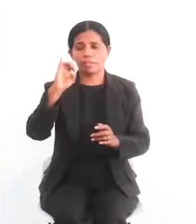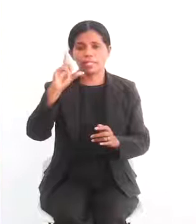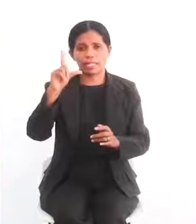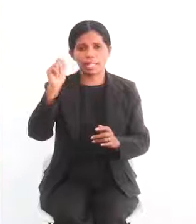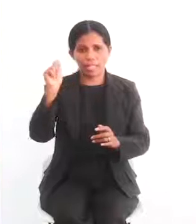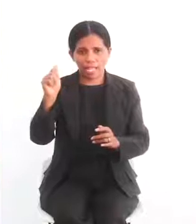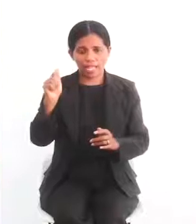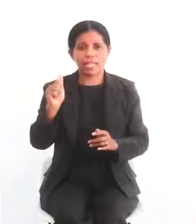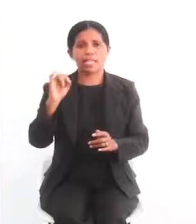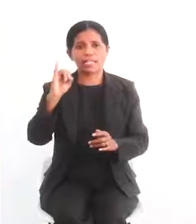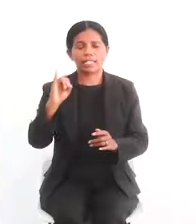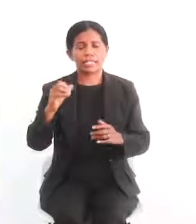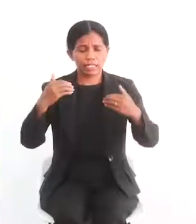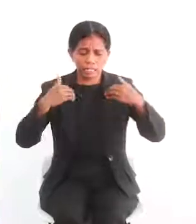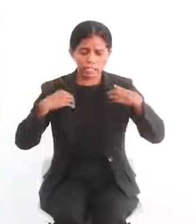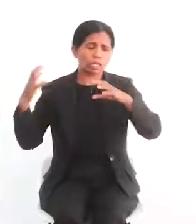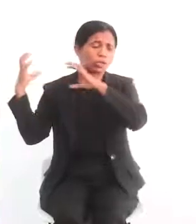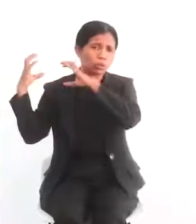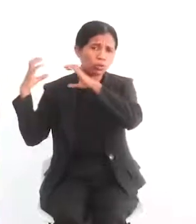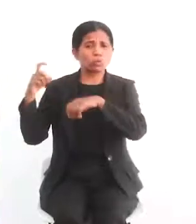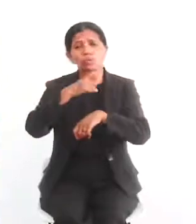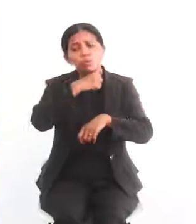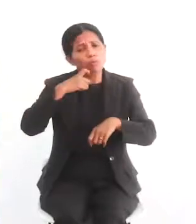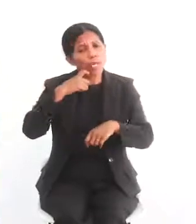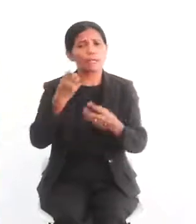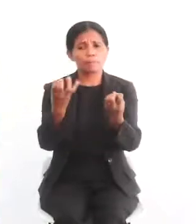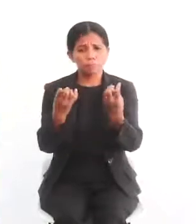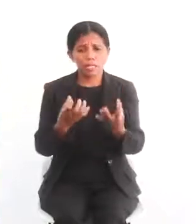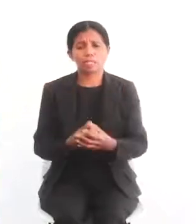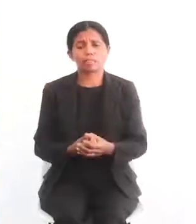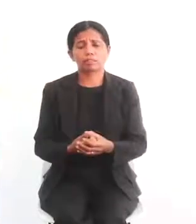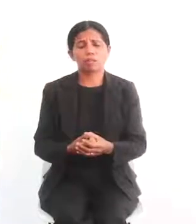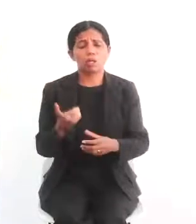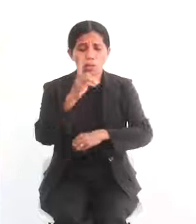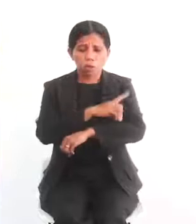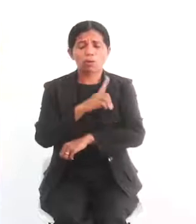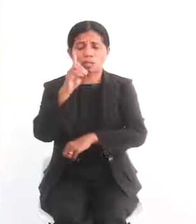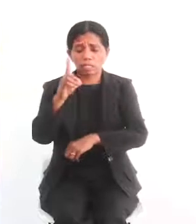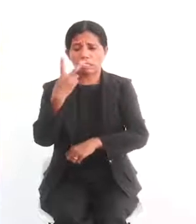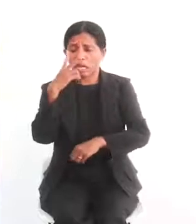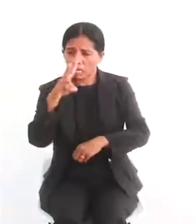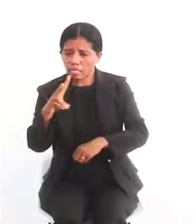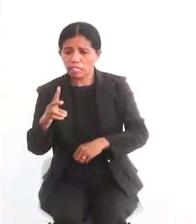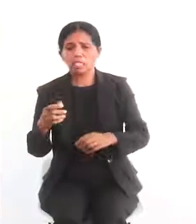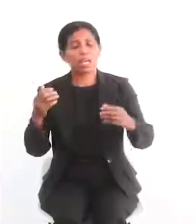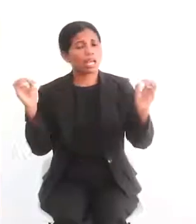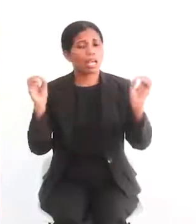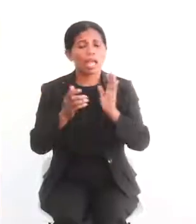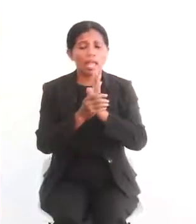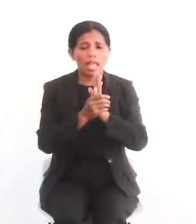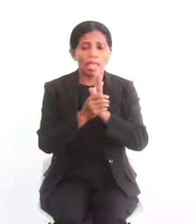secos. Um dia, a Abilai viu que o seu óleo estava quase a